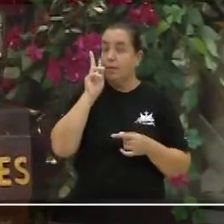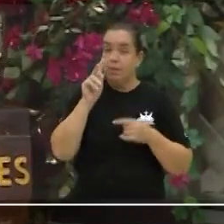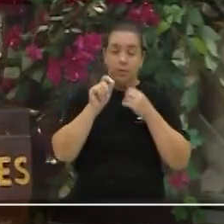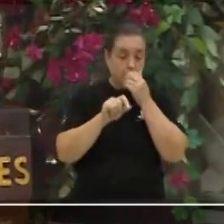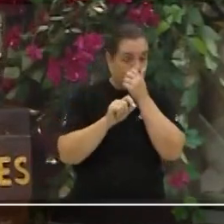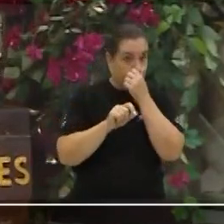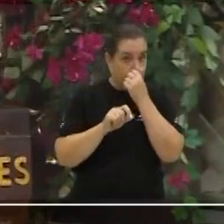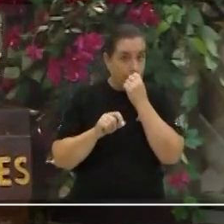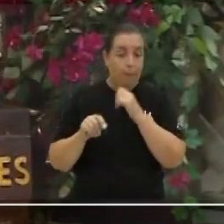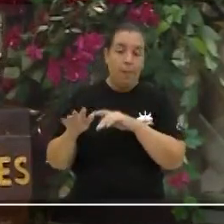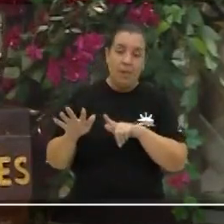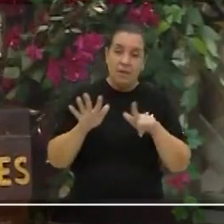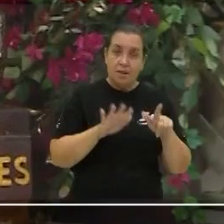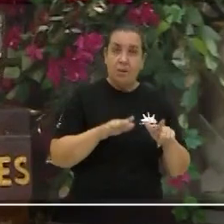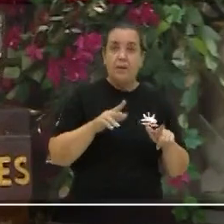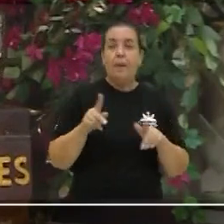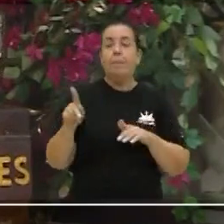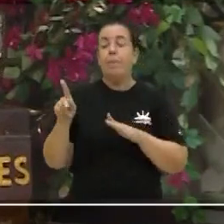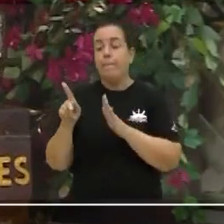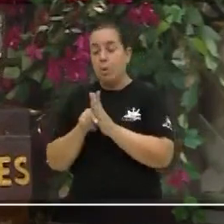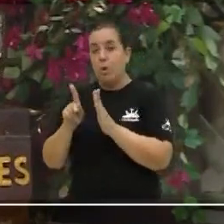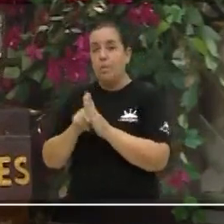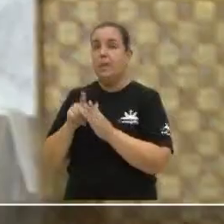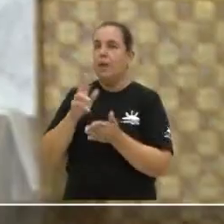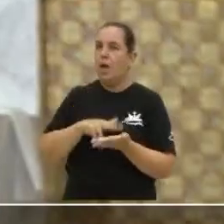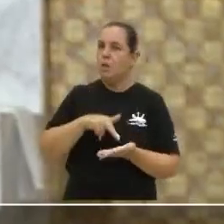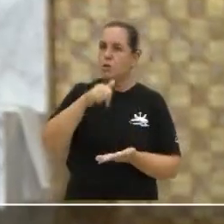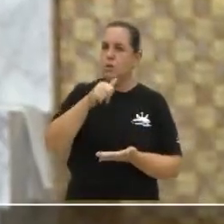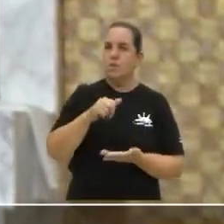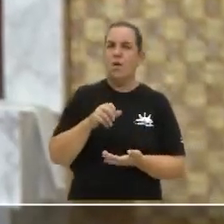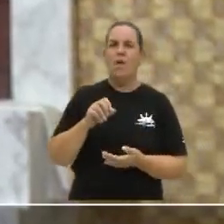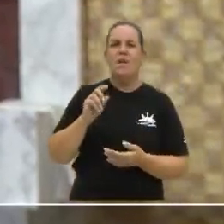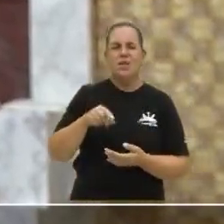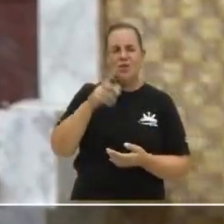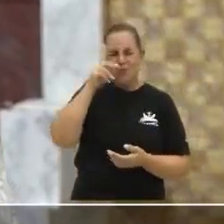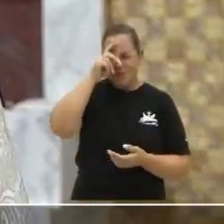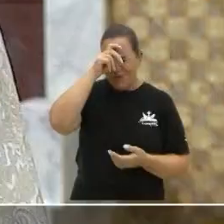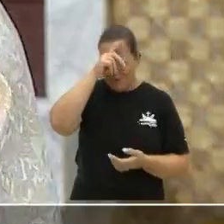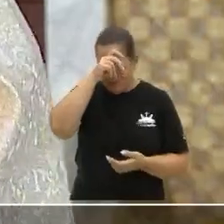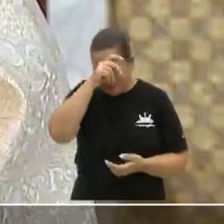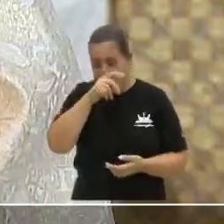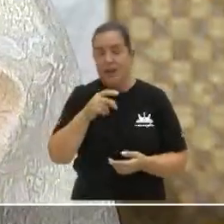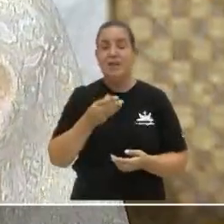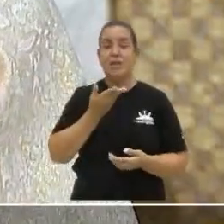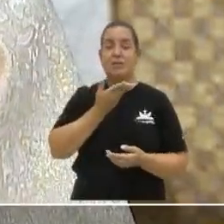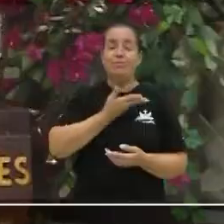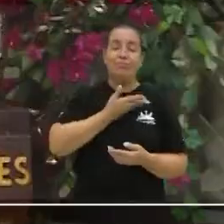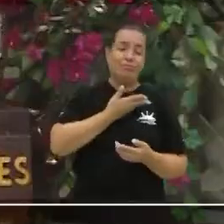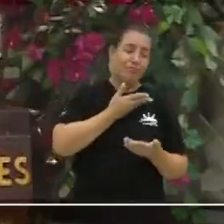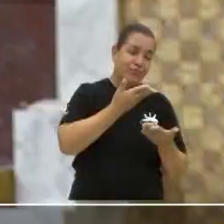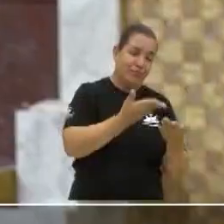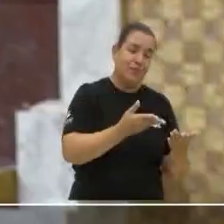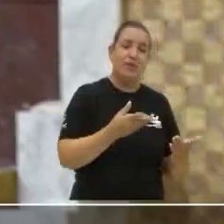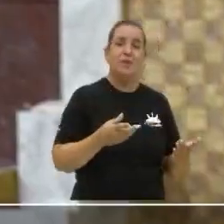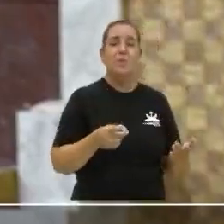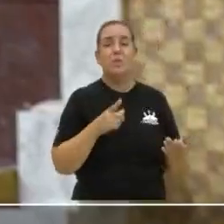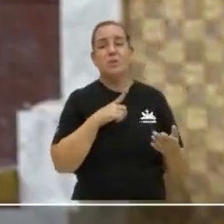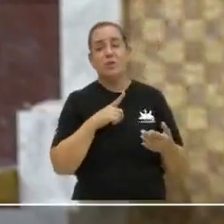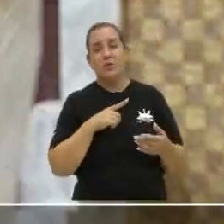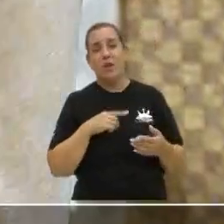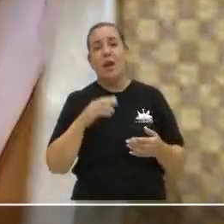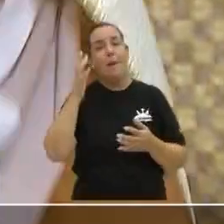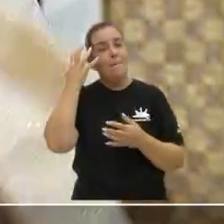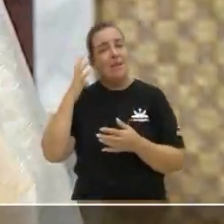da Páscoa, eu preguei todos os dias, quanta dificuldade os discípulos tiveram, Maria Madalena, as tias